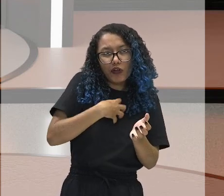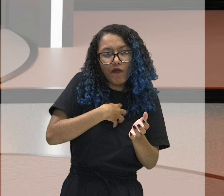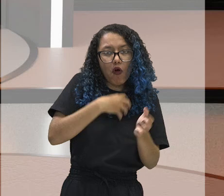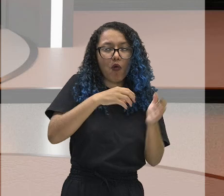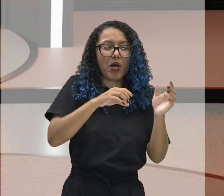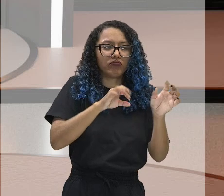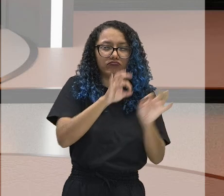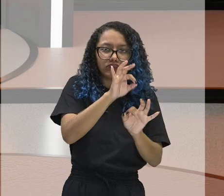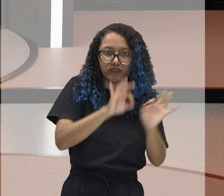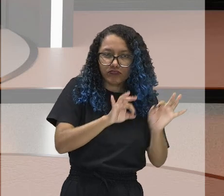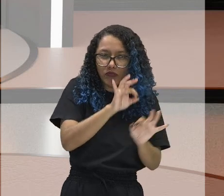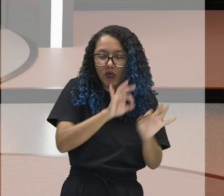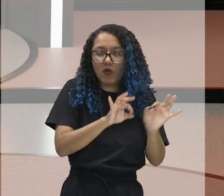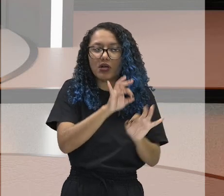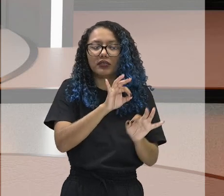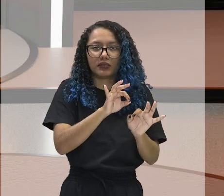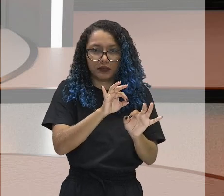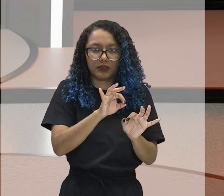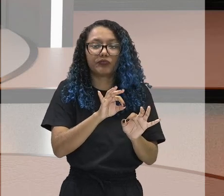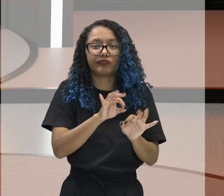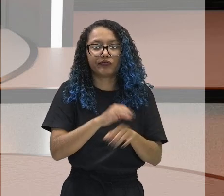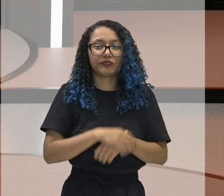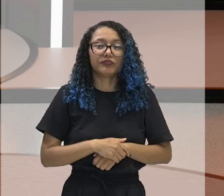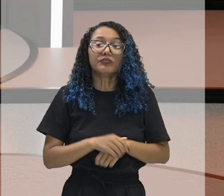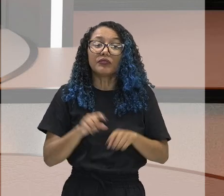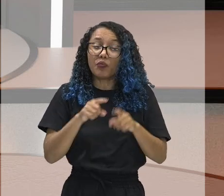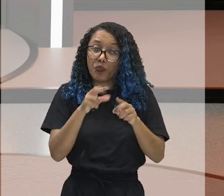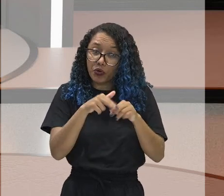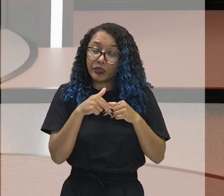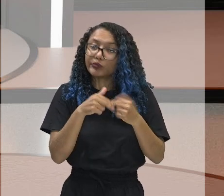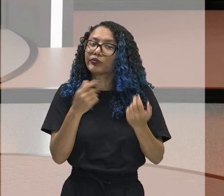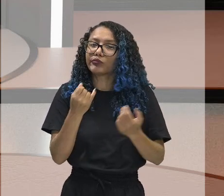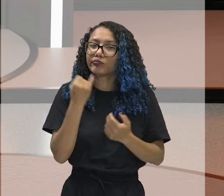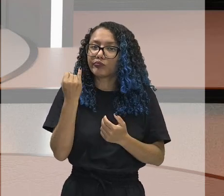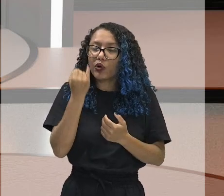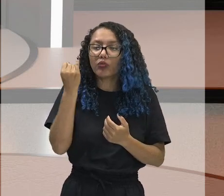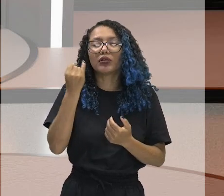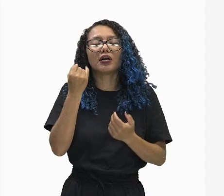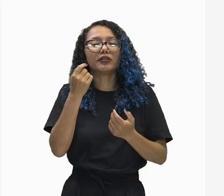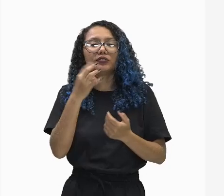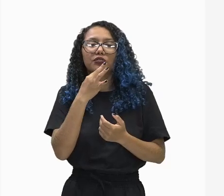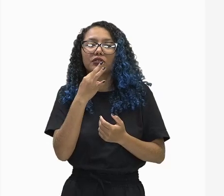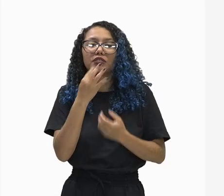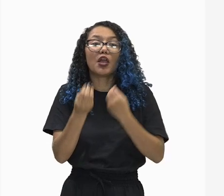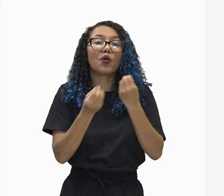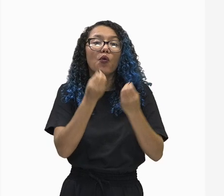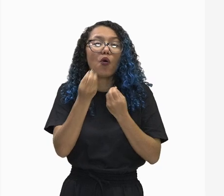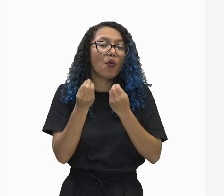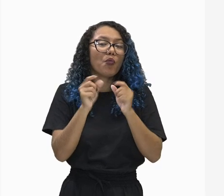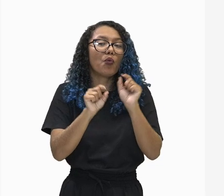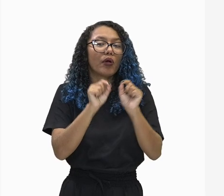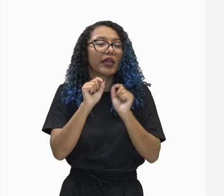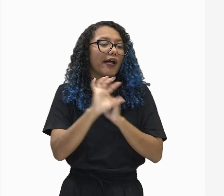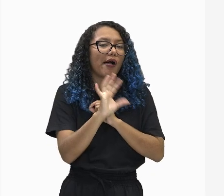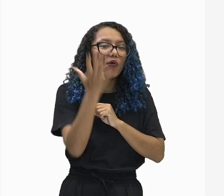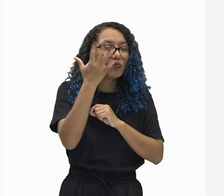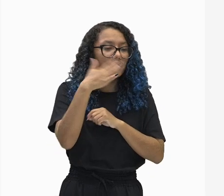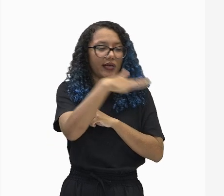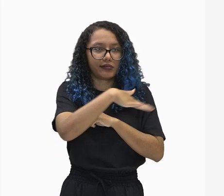interessantíssimo para a gente compreender o que estava acontecendo no Império Romano do Oriente. Vamos ao texto, vamos lá, gente.